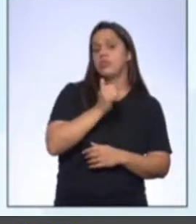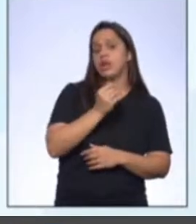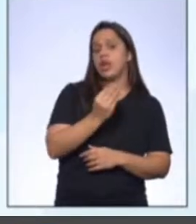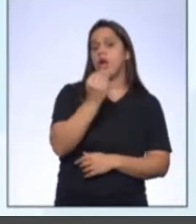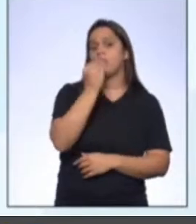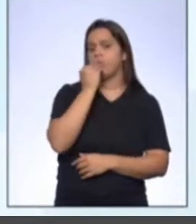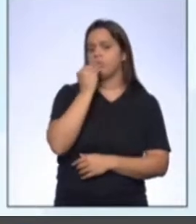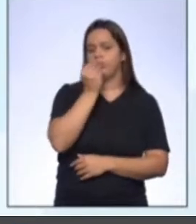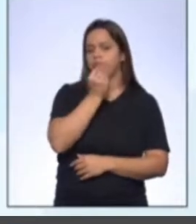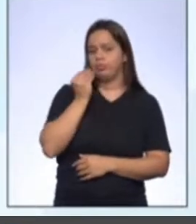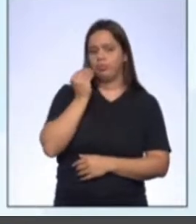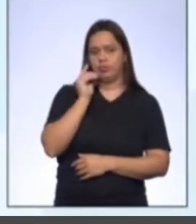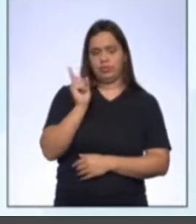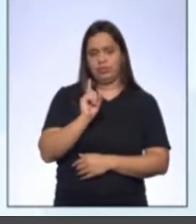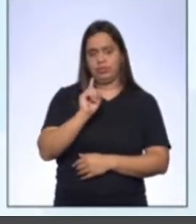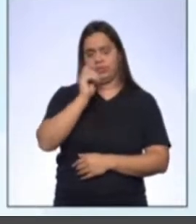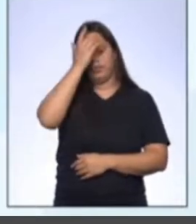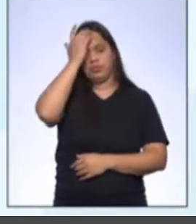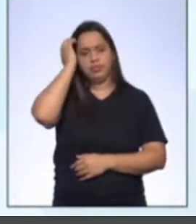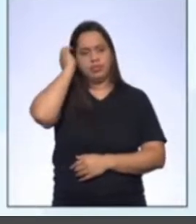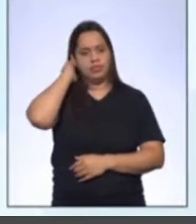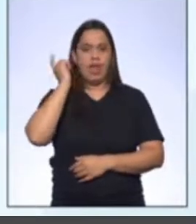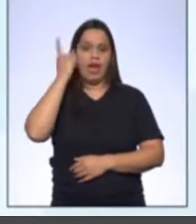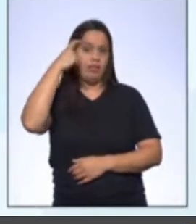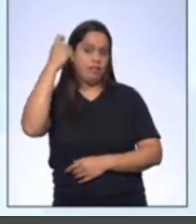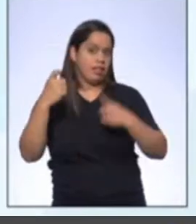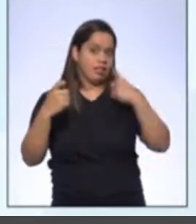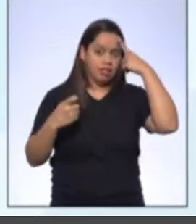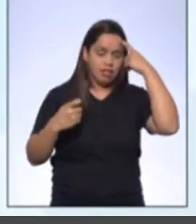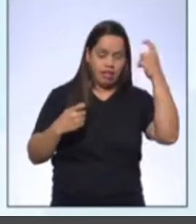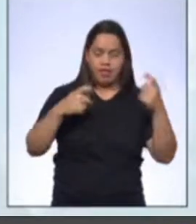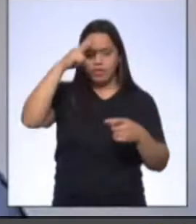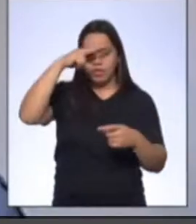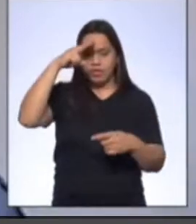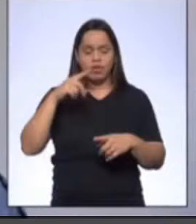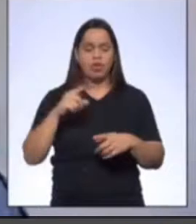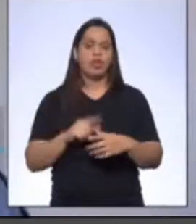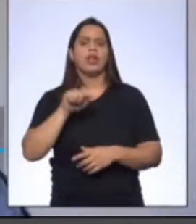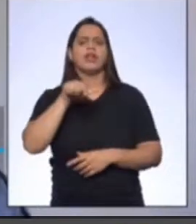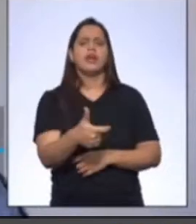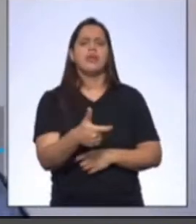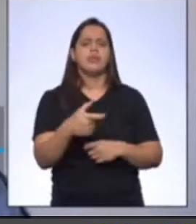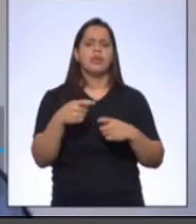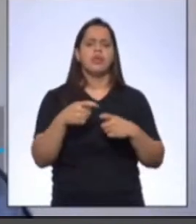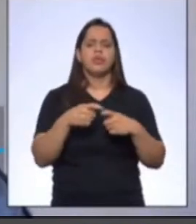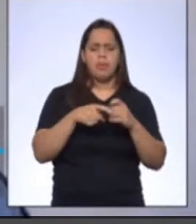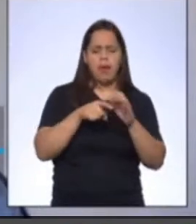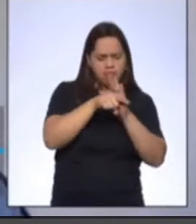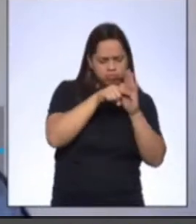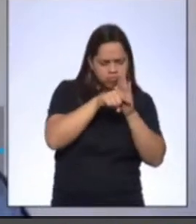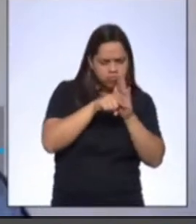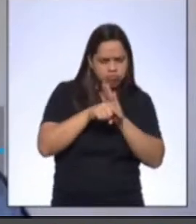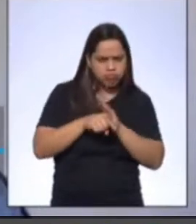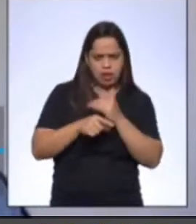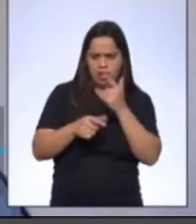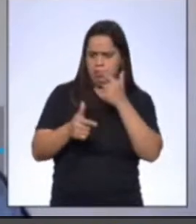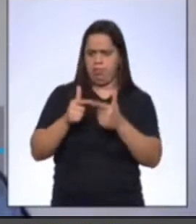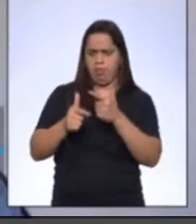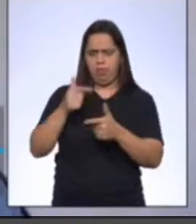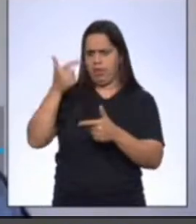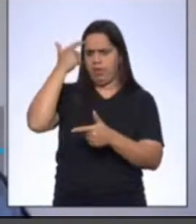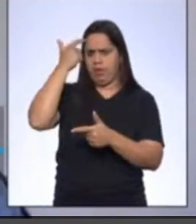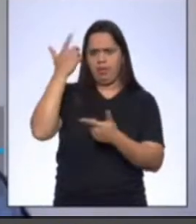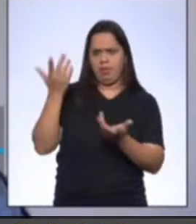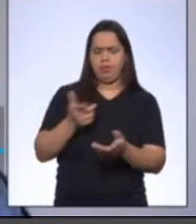de queijo. E aí inventava histórias fantásticas. Olha, após o exame, o médico abanou a cabeça, né? Não há nada que